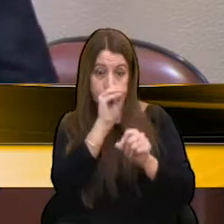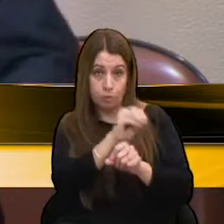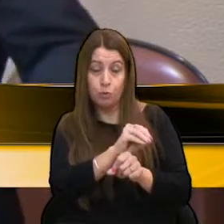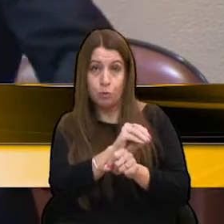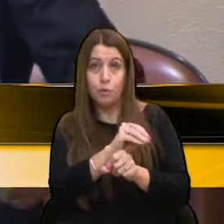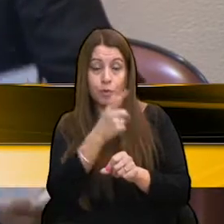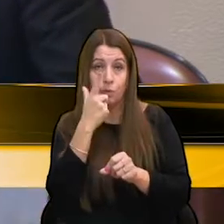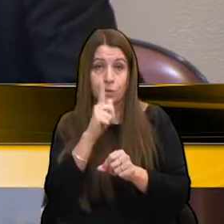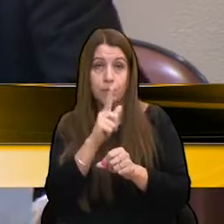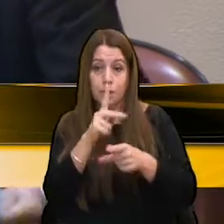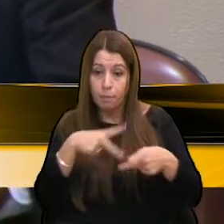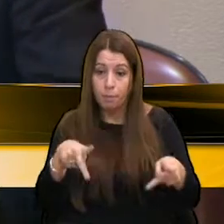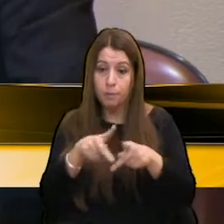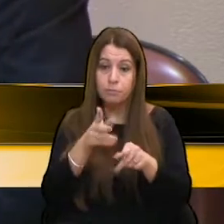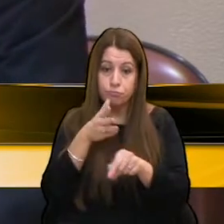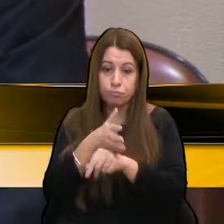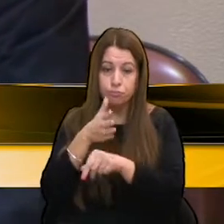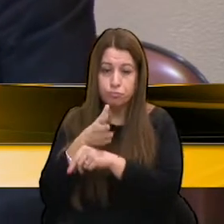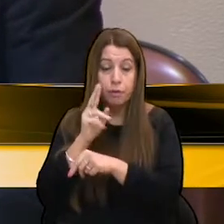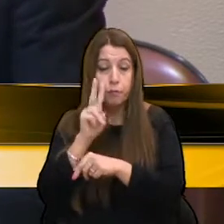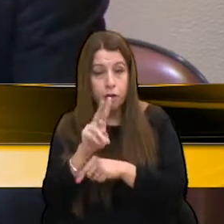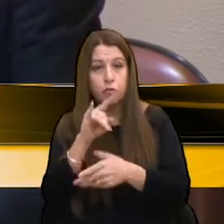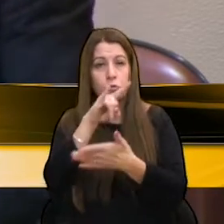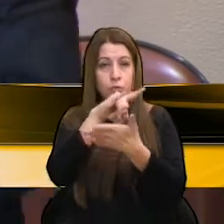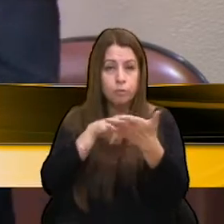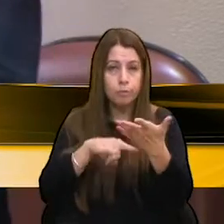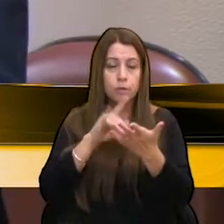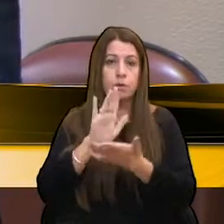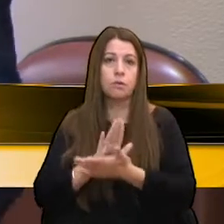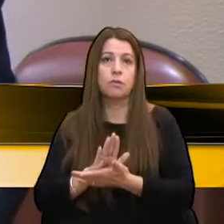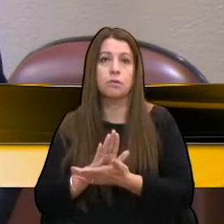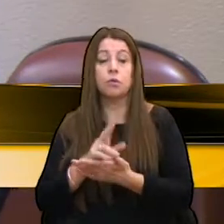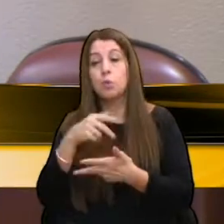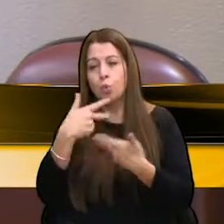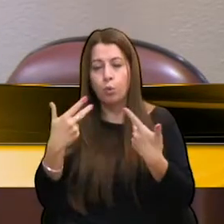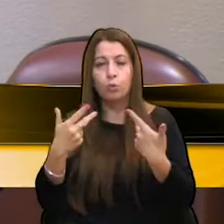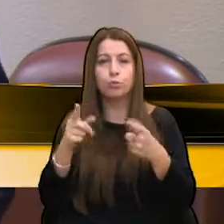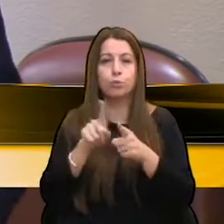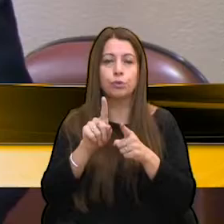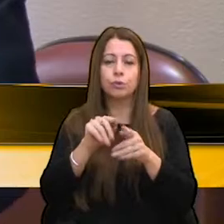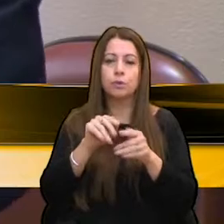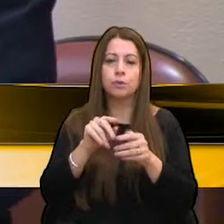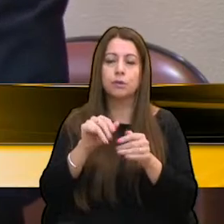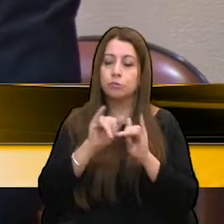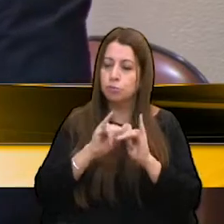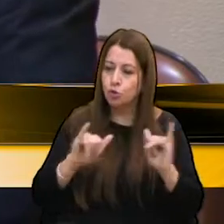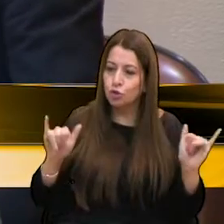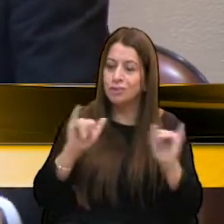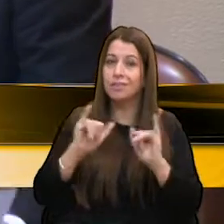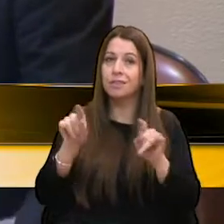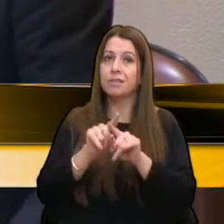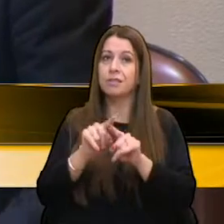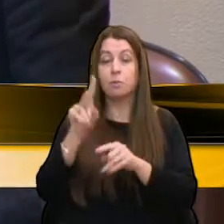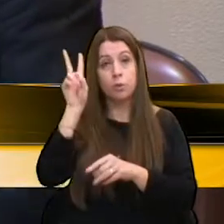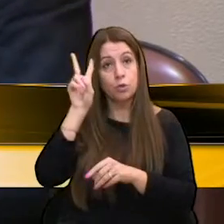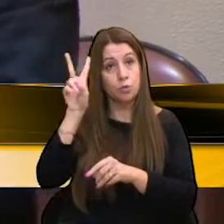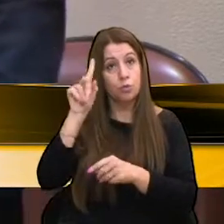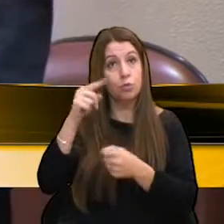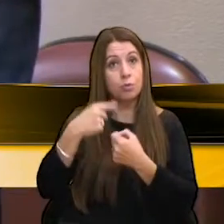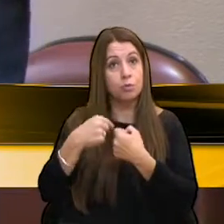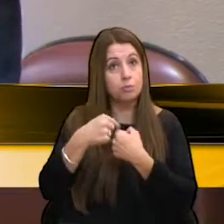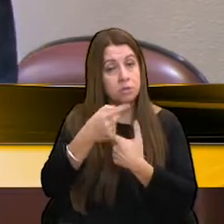população acesse documentos e outros tipos de notícias referentes à história do